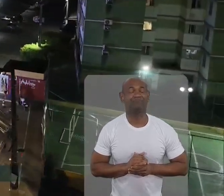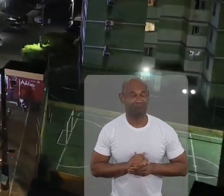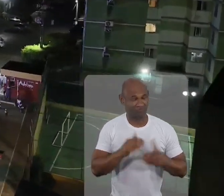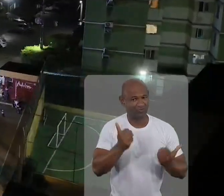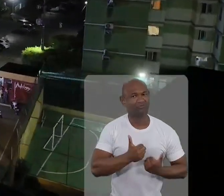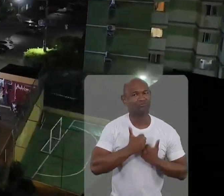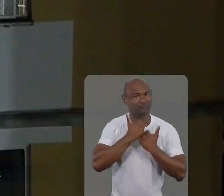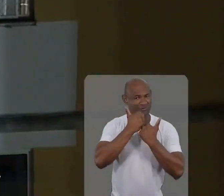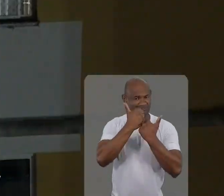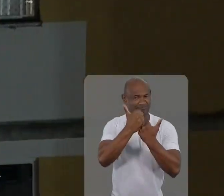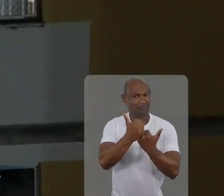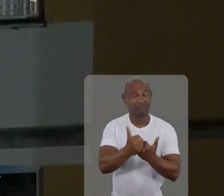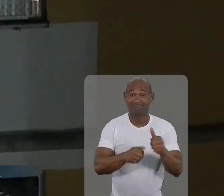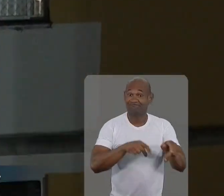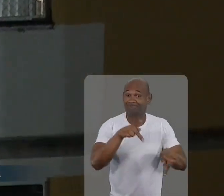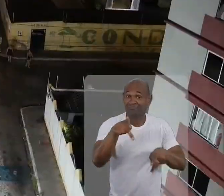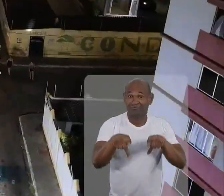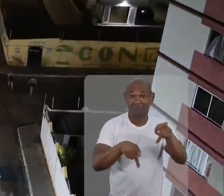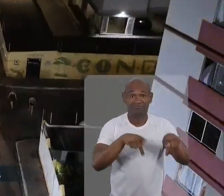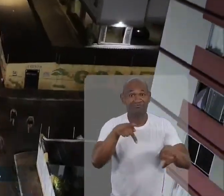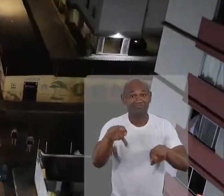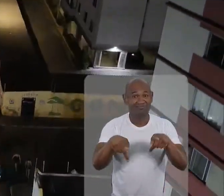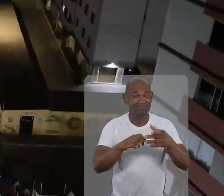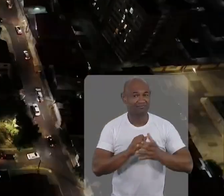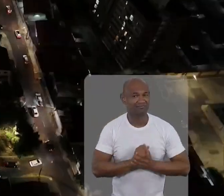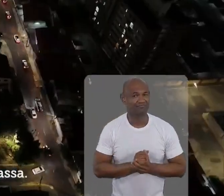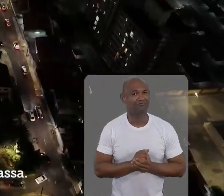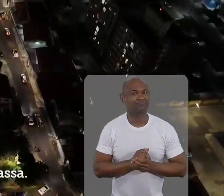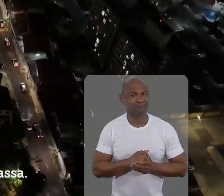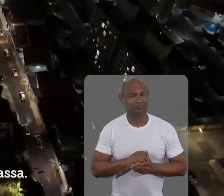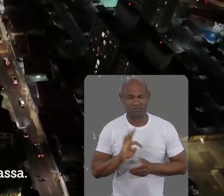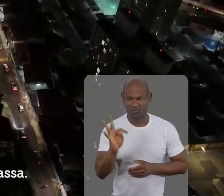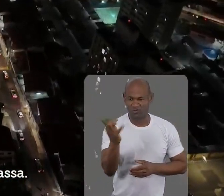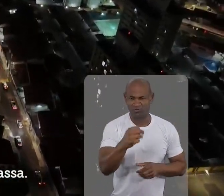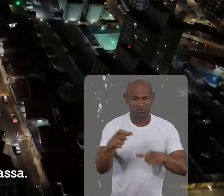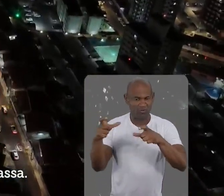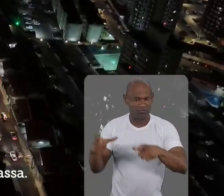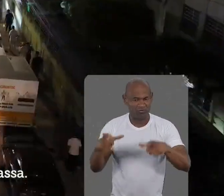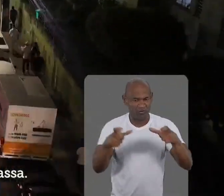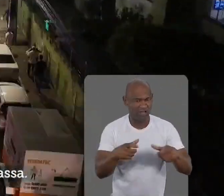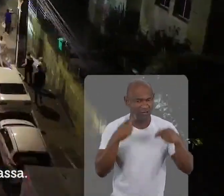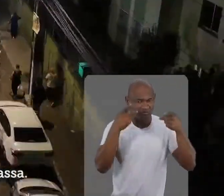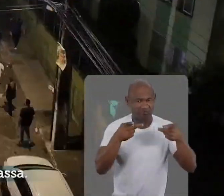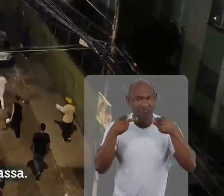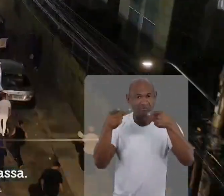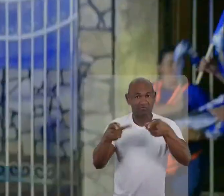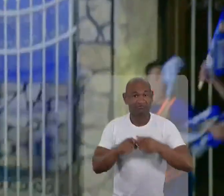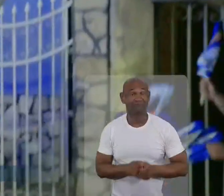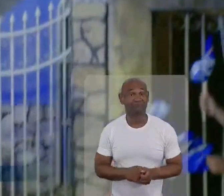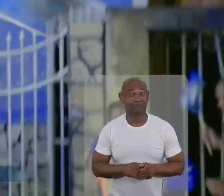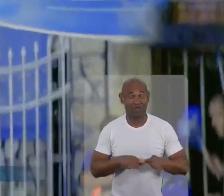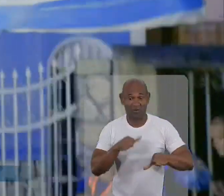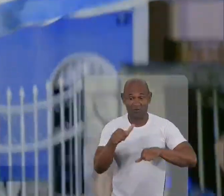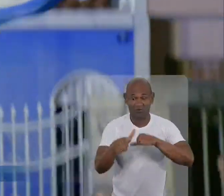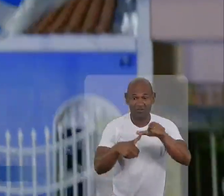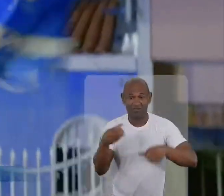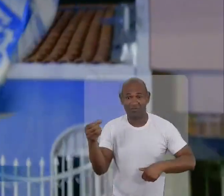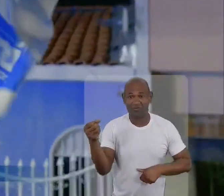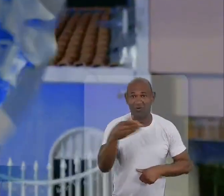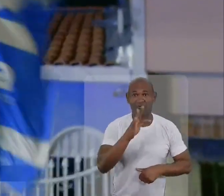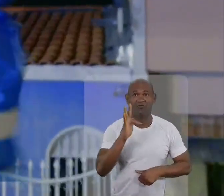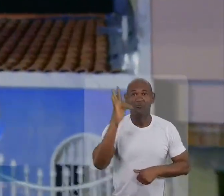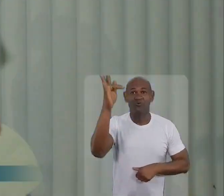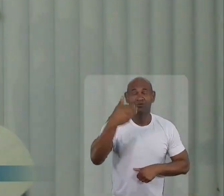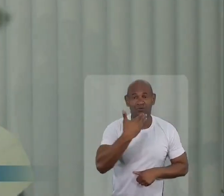Emília recebe um apoio cada vez maior da população. E em todos os lugares por onde passa. O sol vai